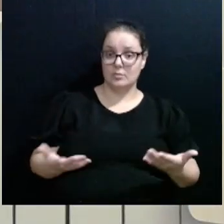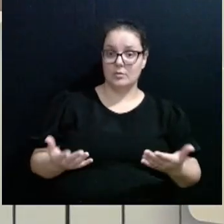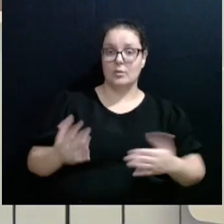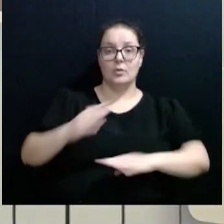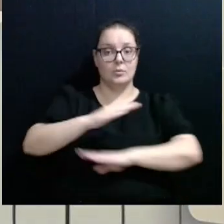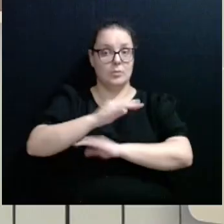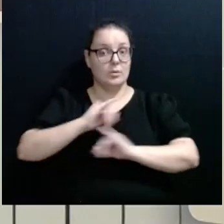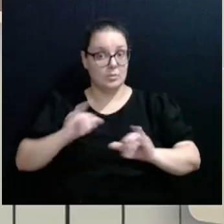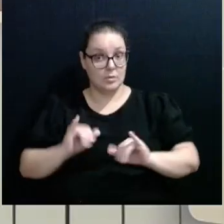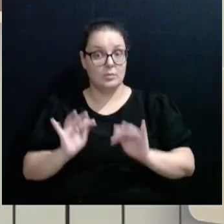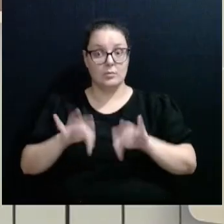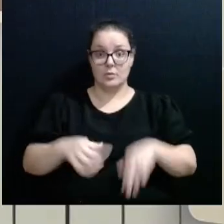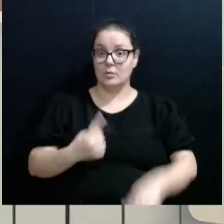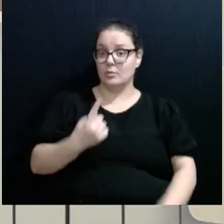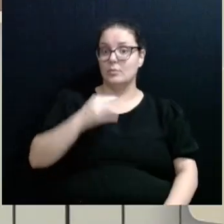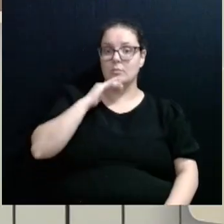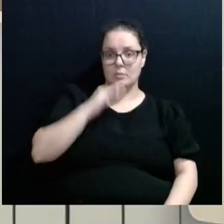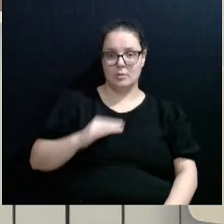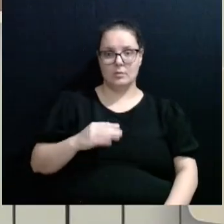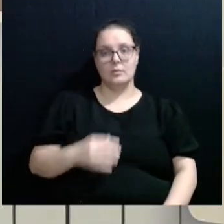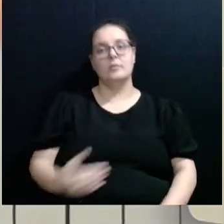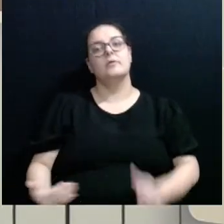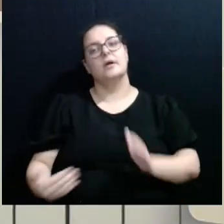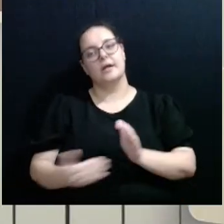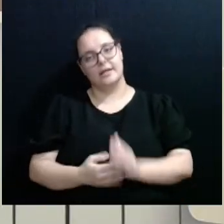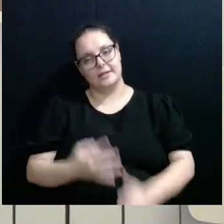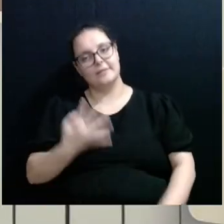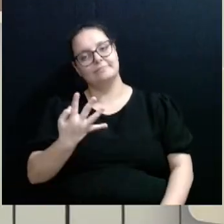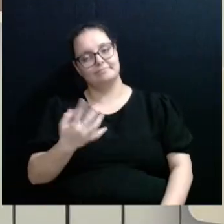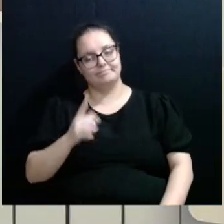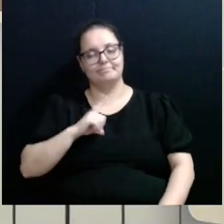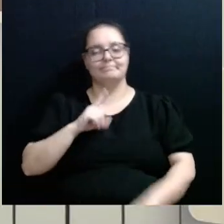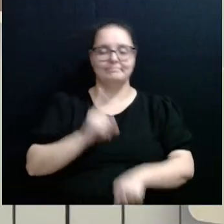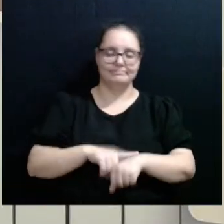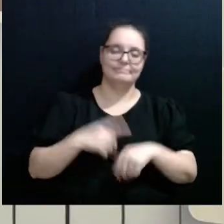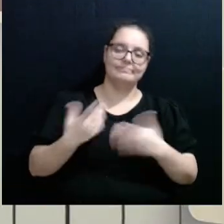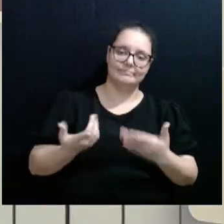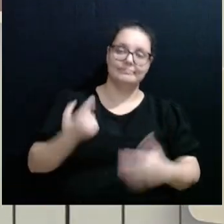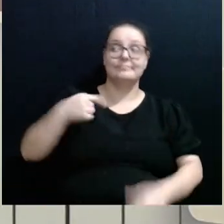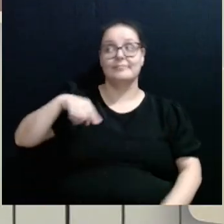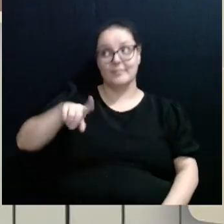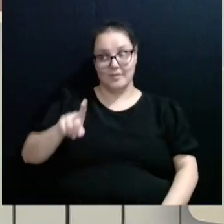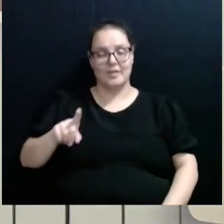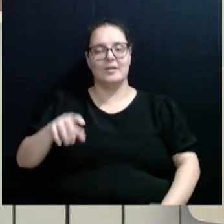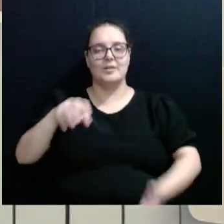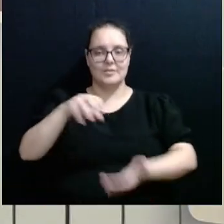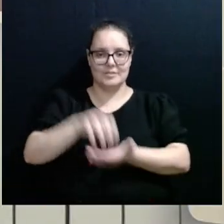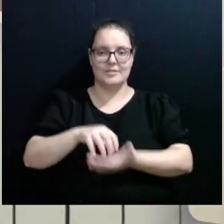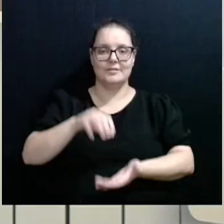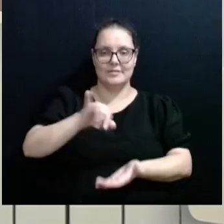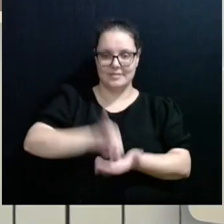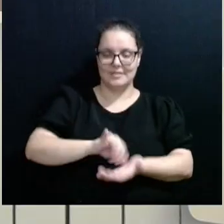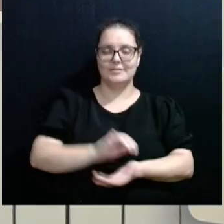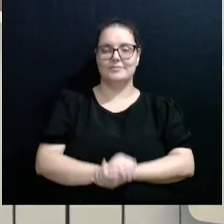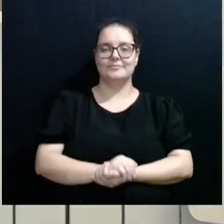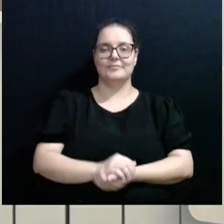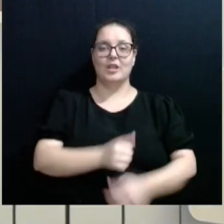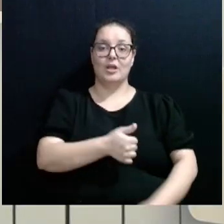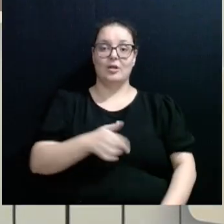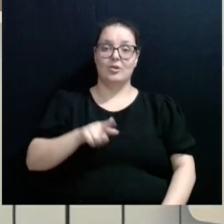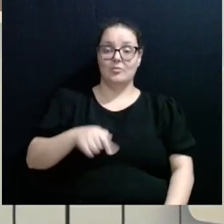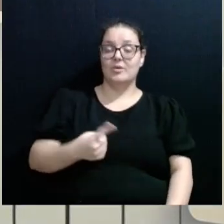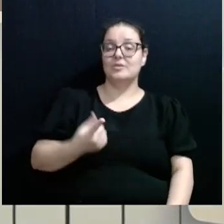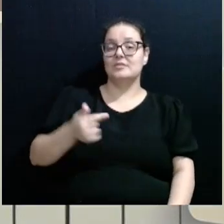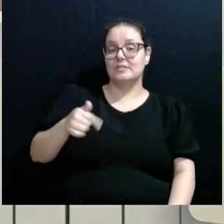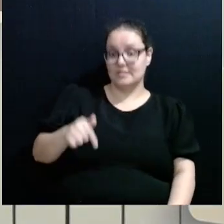termina 1h, fica até às 4, dá tempo então de você ir até o centro da cidade. Meio-dia mais 17 minutos,